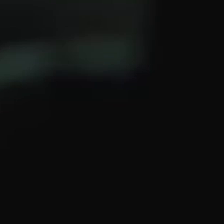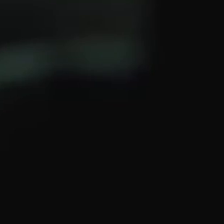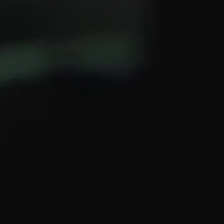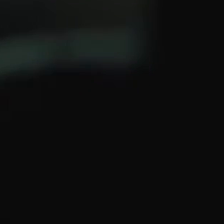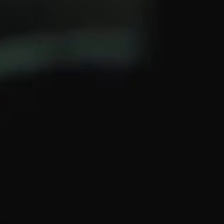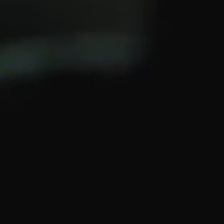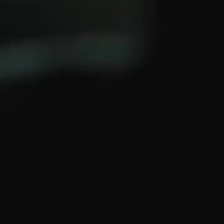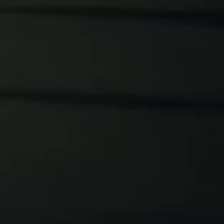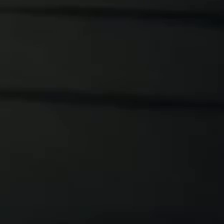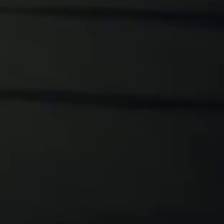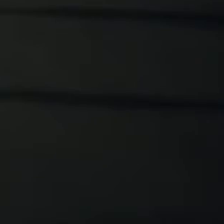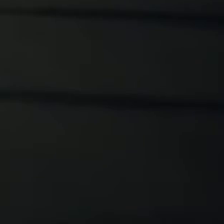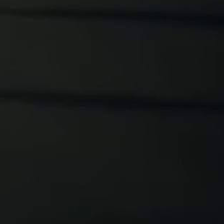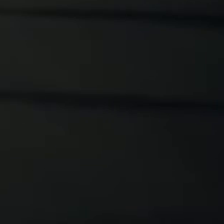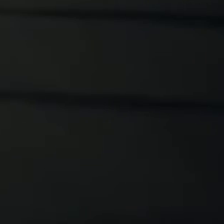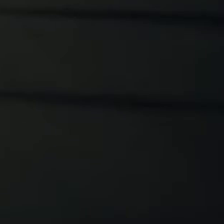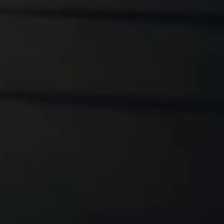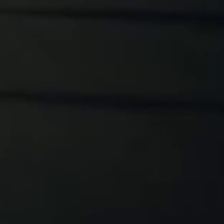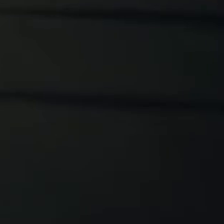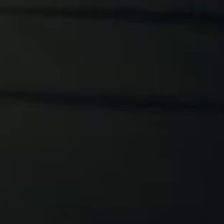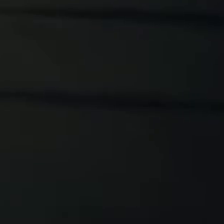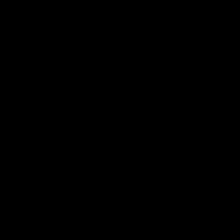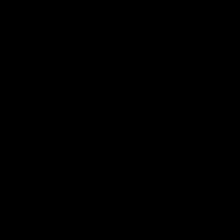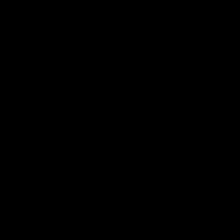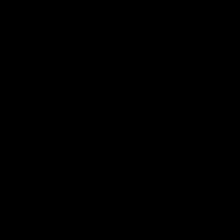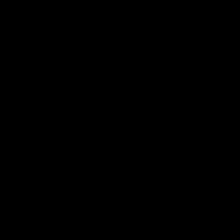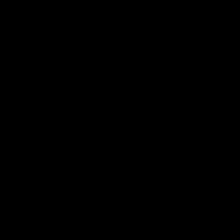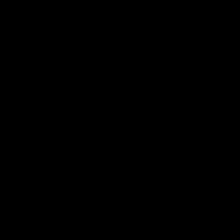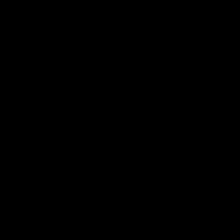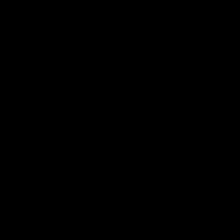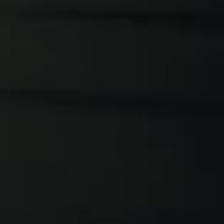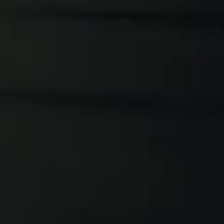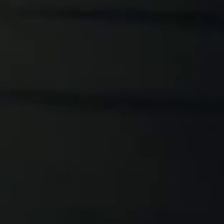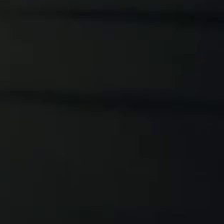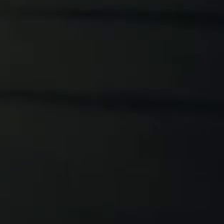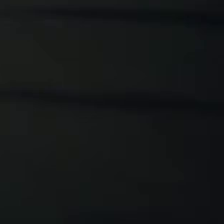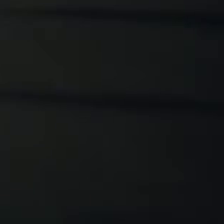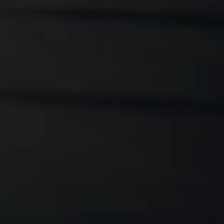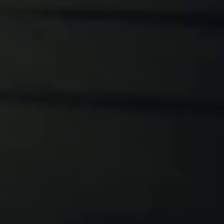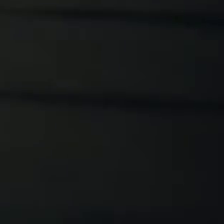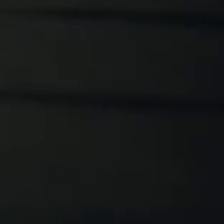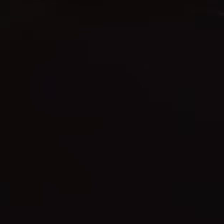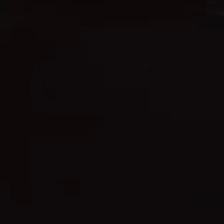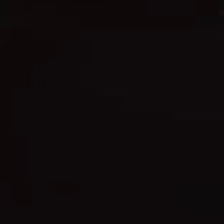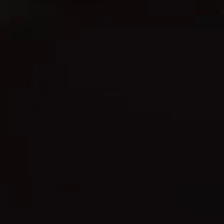no muro a 160. E na vida real, não tem volta.